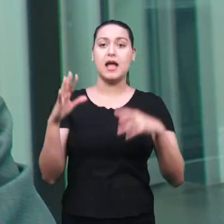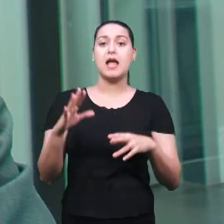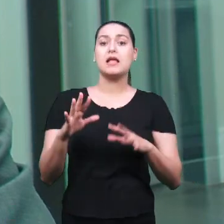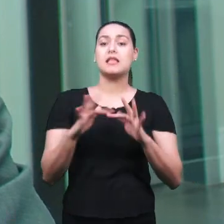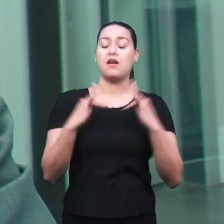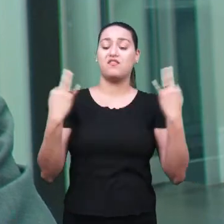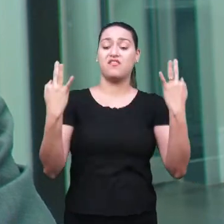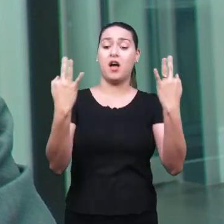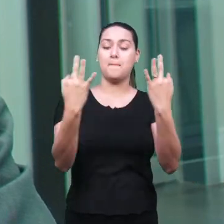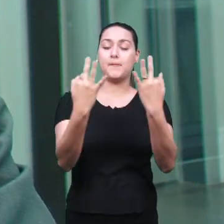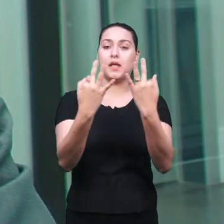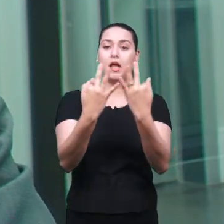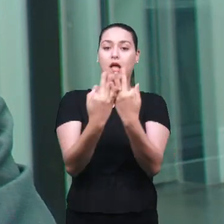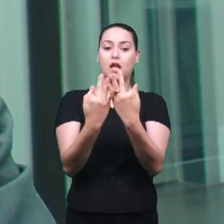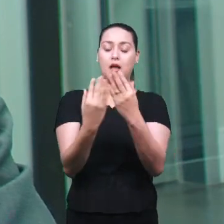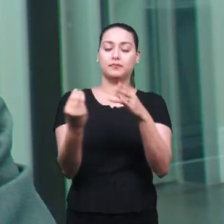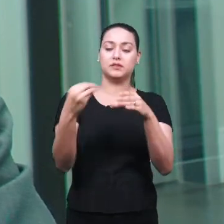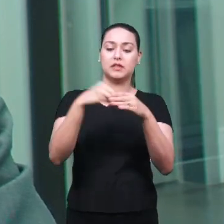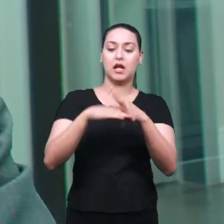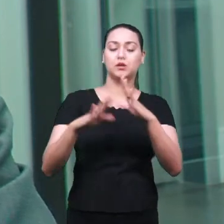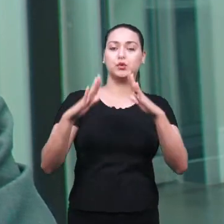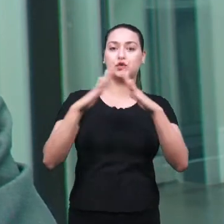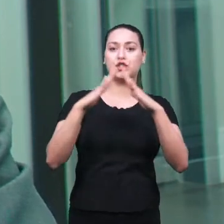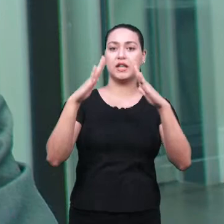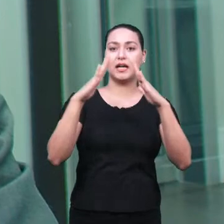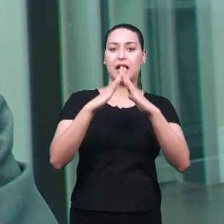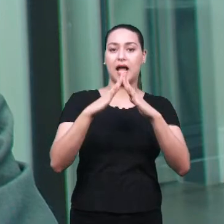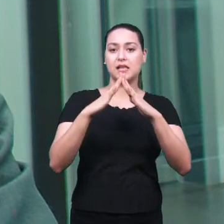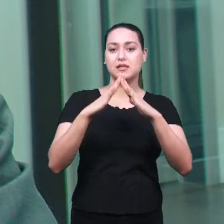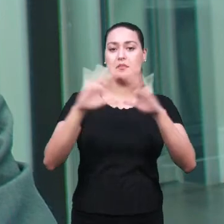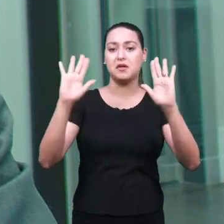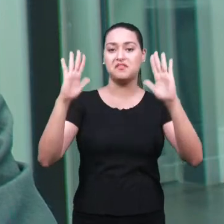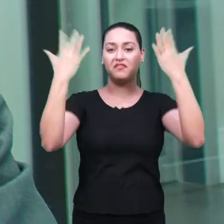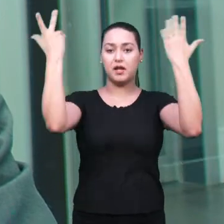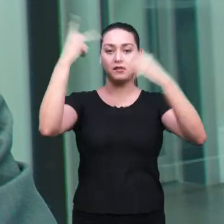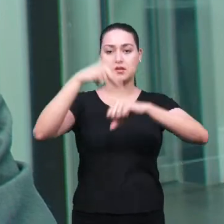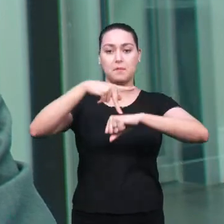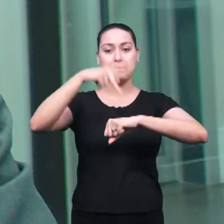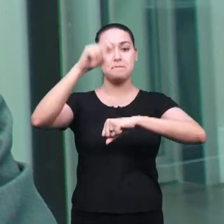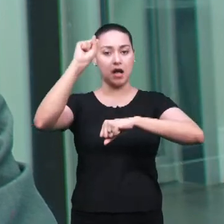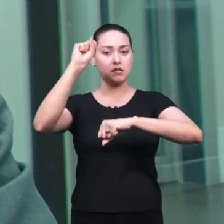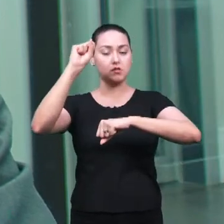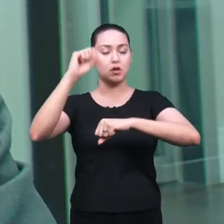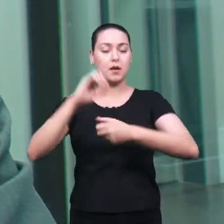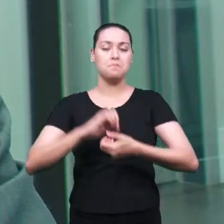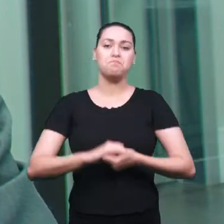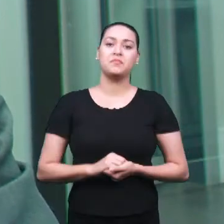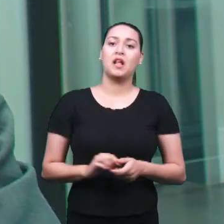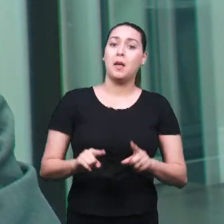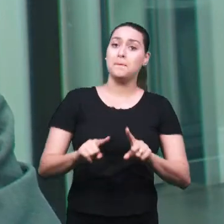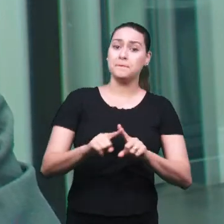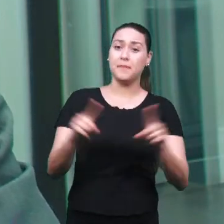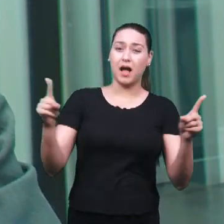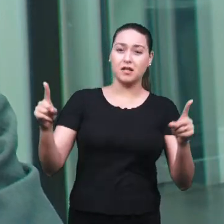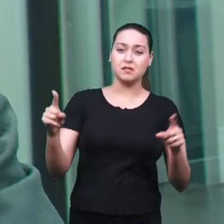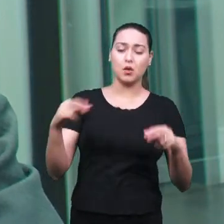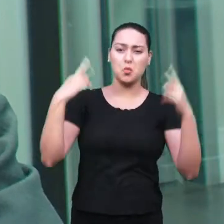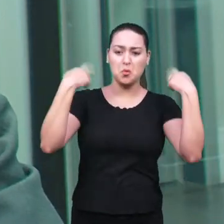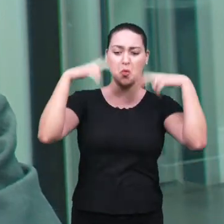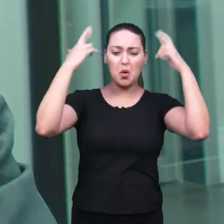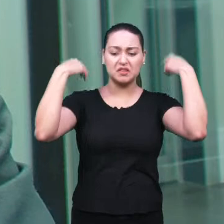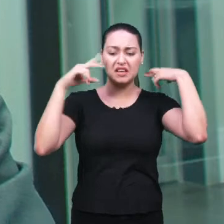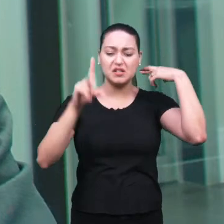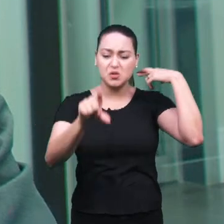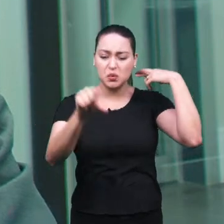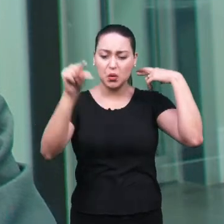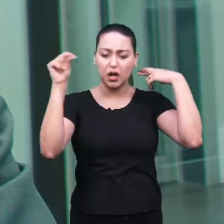dentro de casa para celebrar a Páscoa. Então o cordeiro ia ser escolhido, mas o cordeiro não ia poder ser escolhido de qualquer maneira, porque no